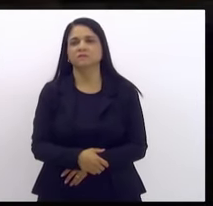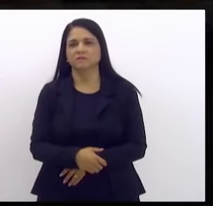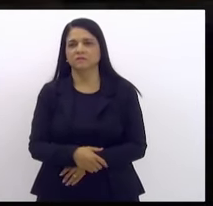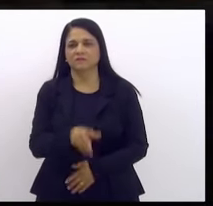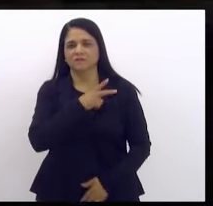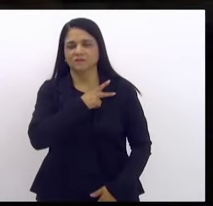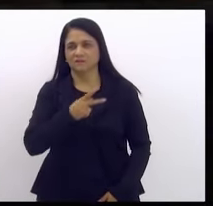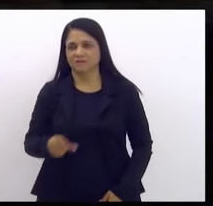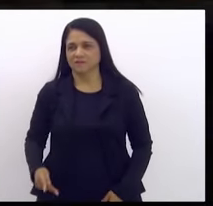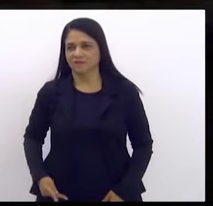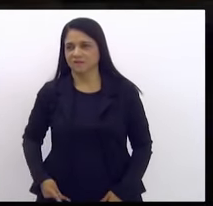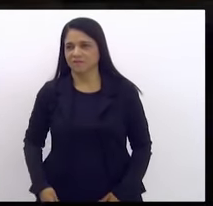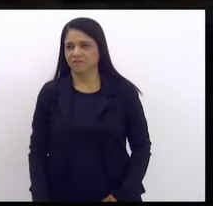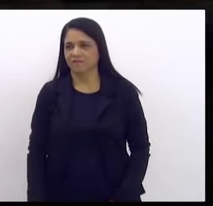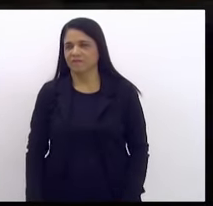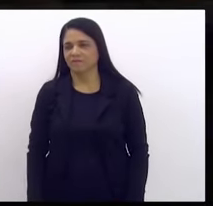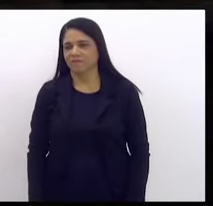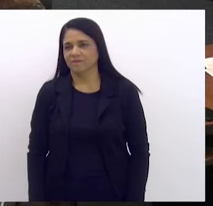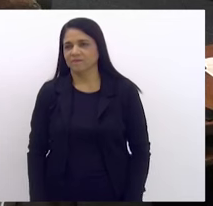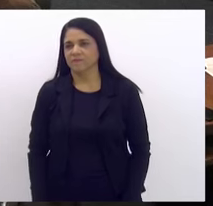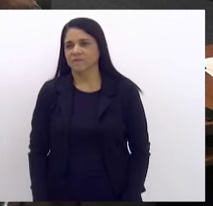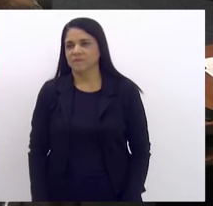Presidente,